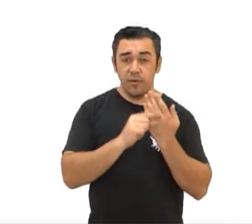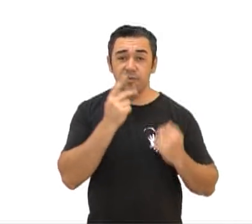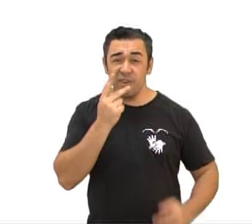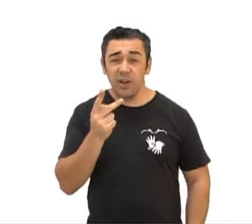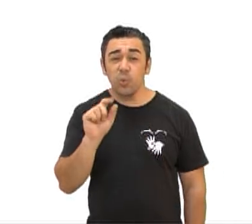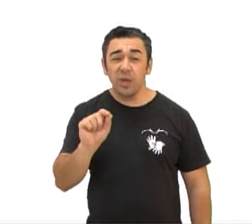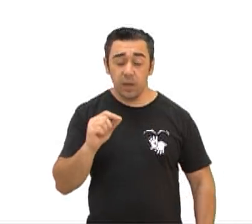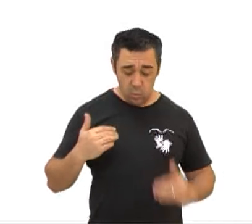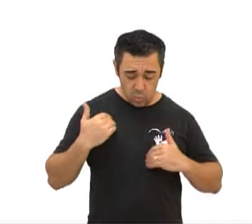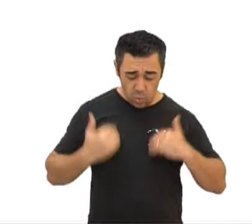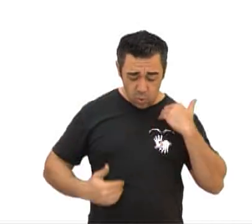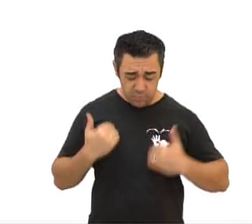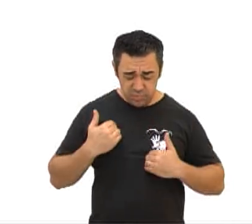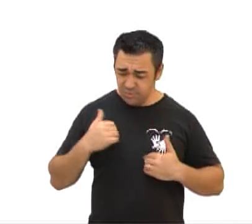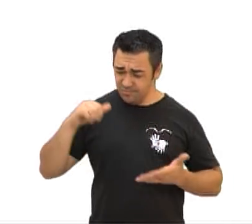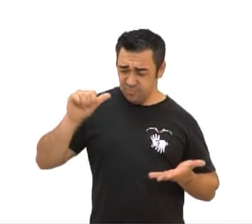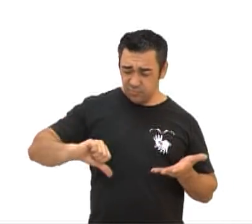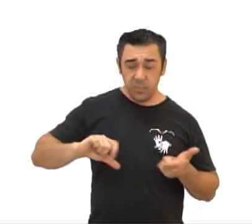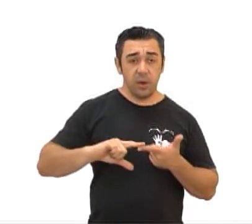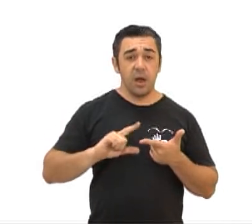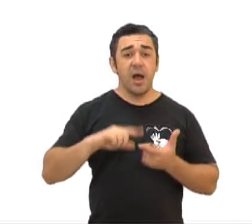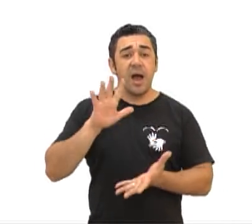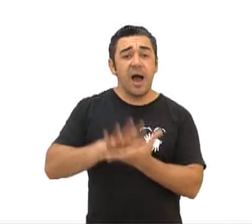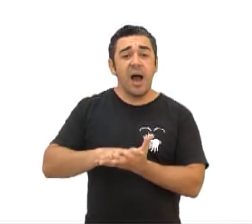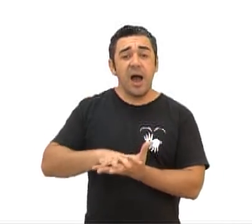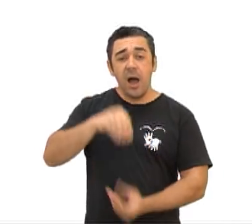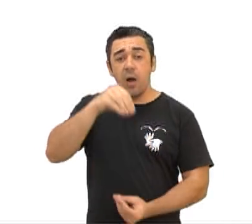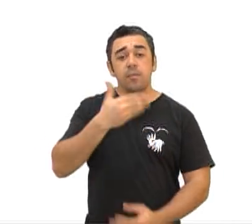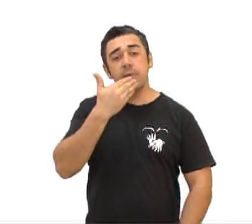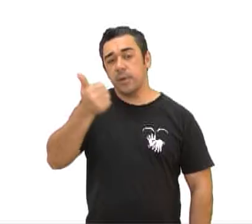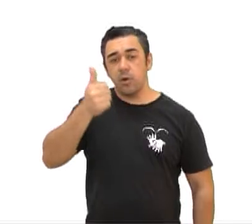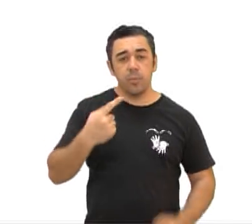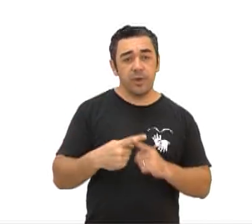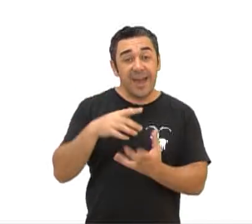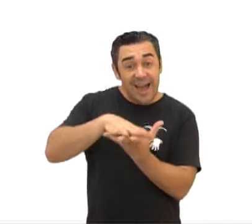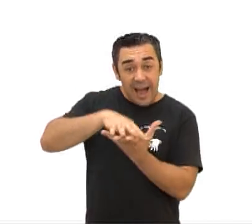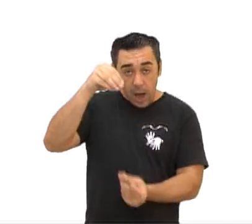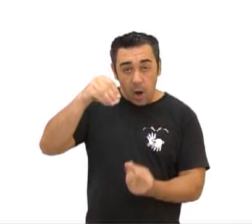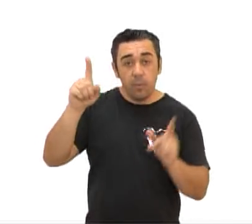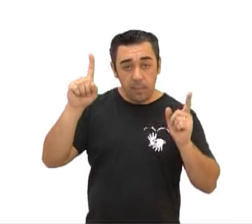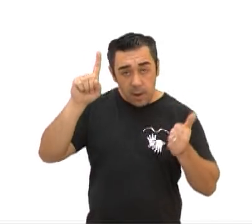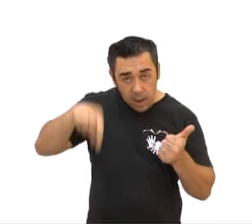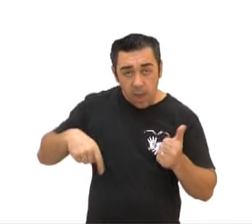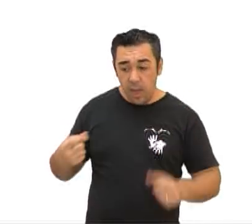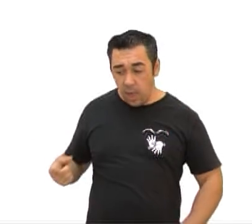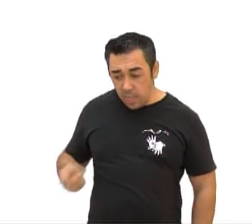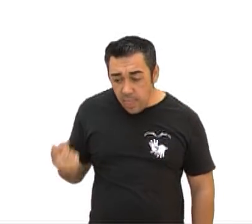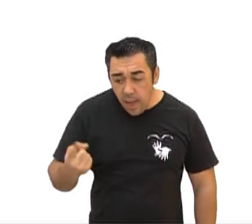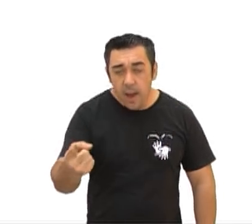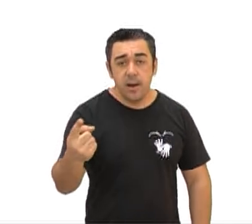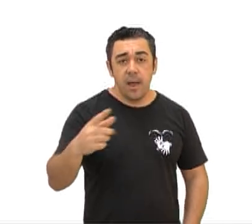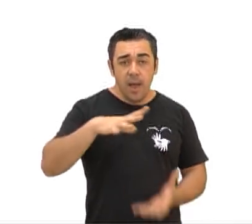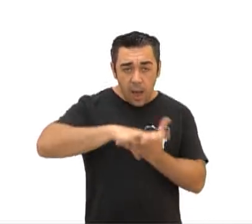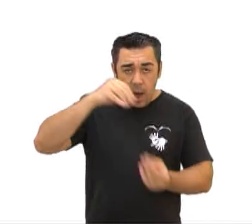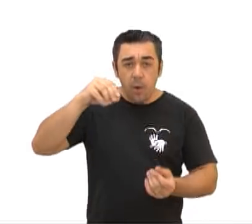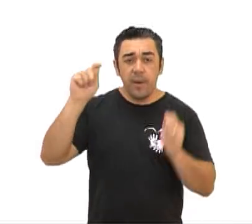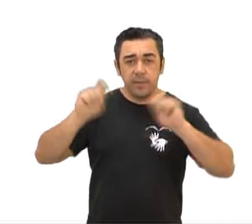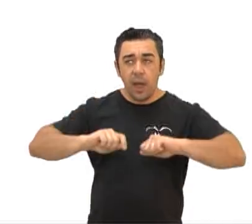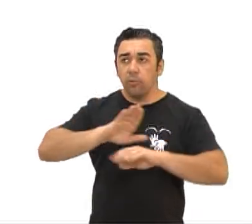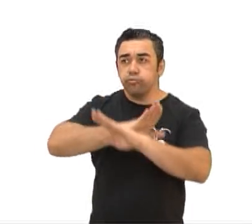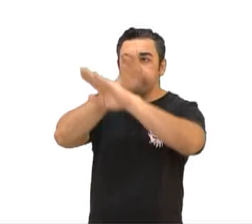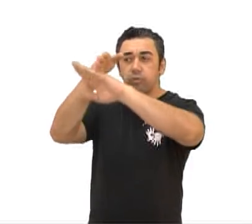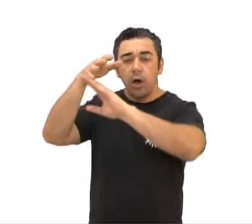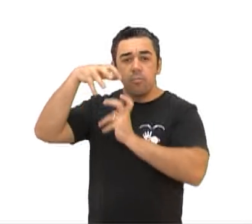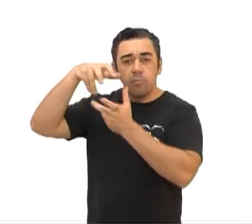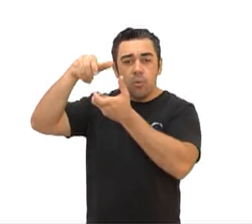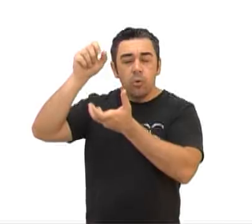corpo, dizendo que a alma é melhor, porque a alma vai para o mundo das ideias, a alma é eterna. Né? Sócrates e Platão negam a